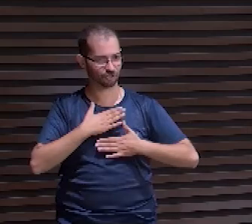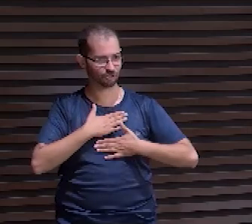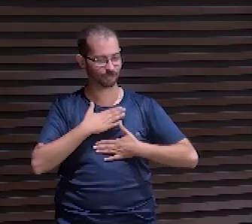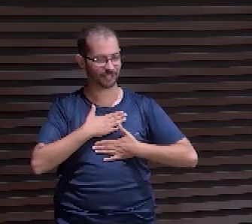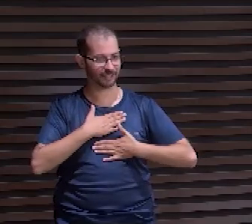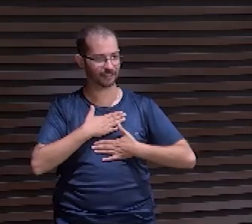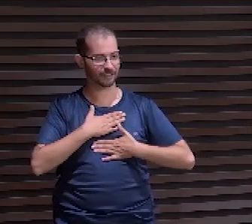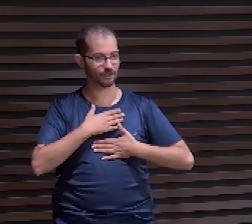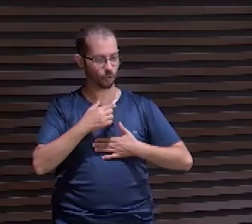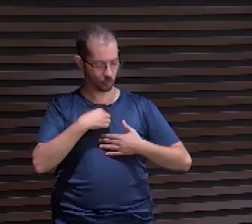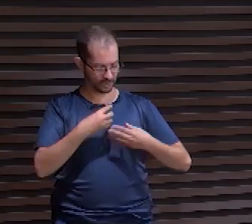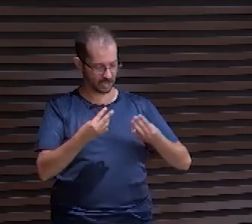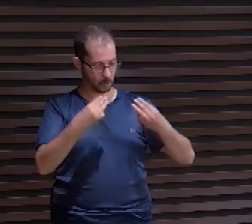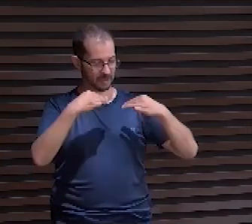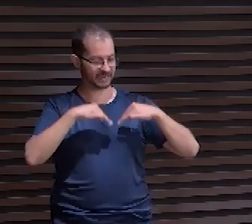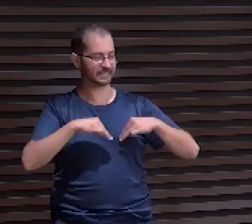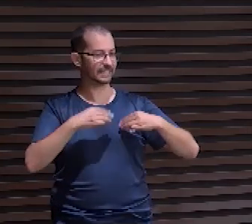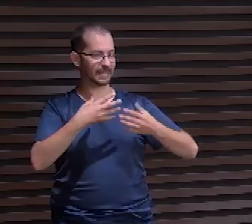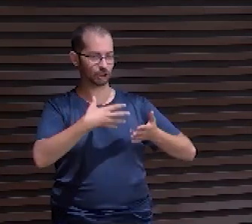aquilo que eu merecia.